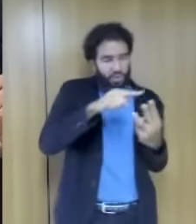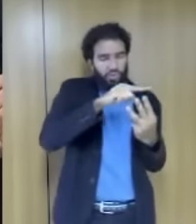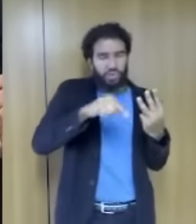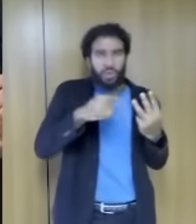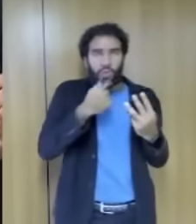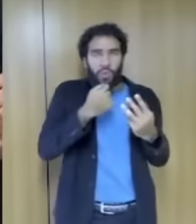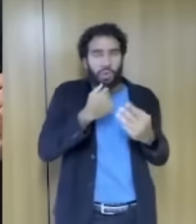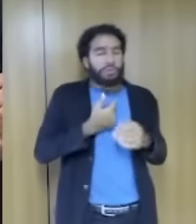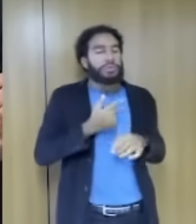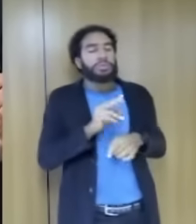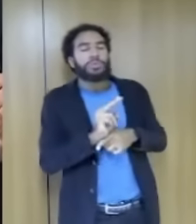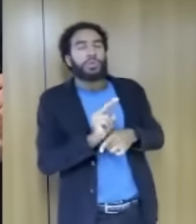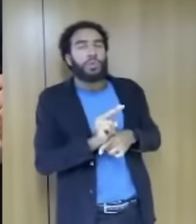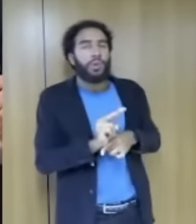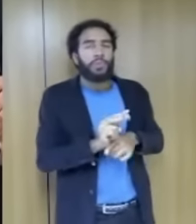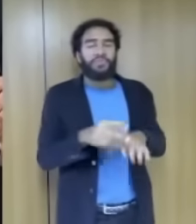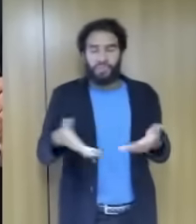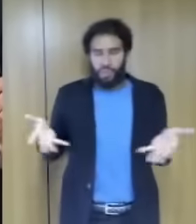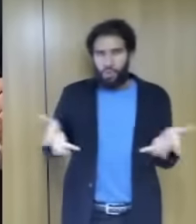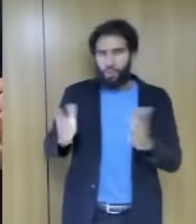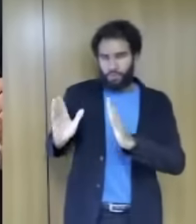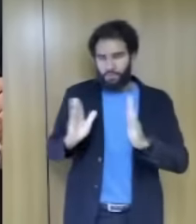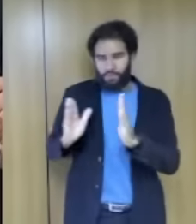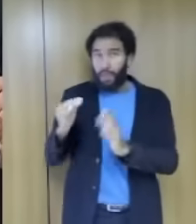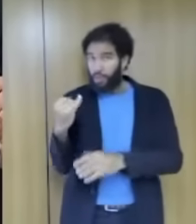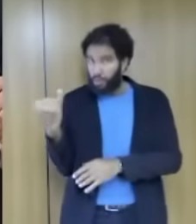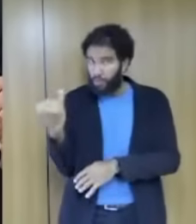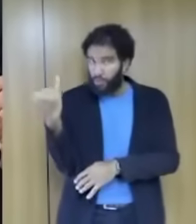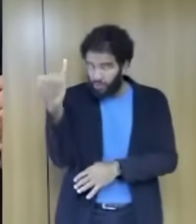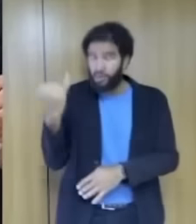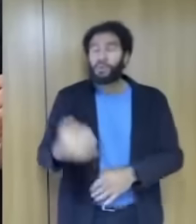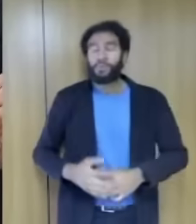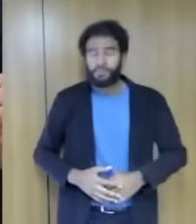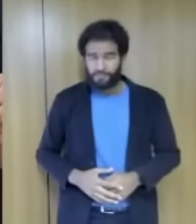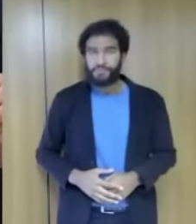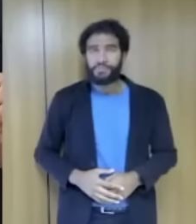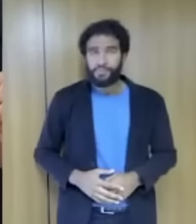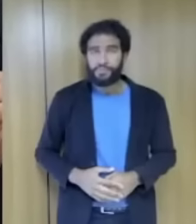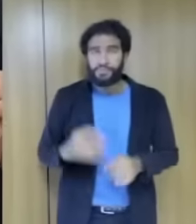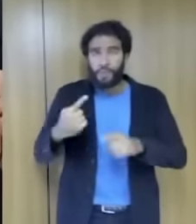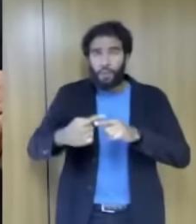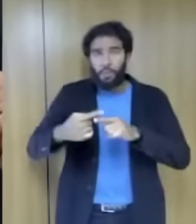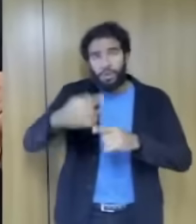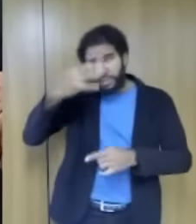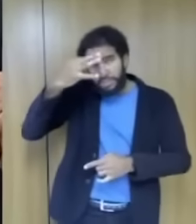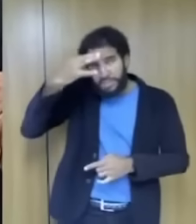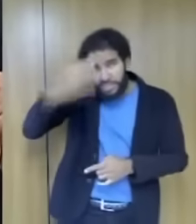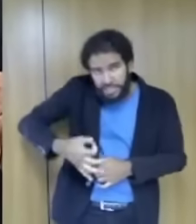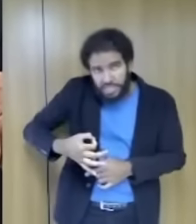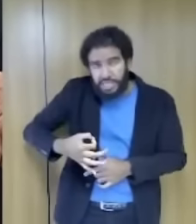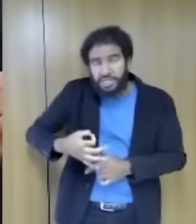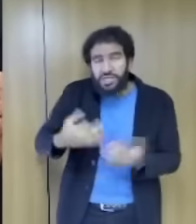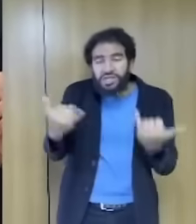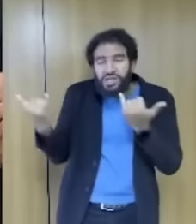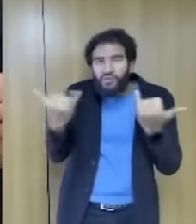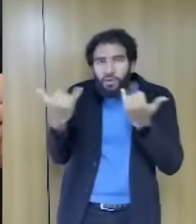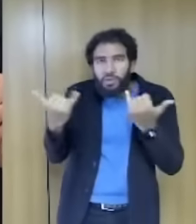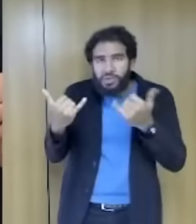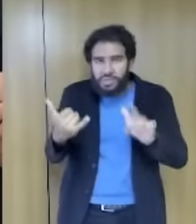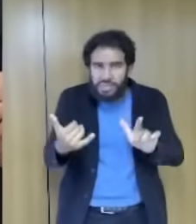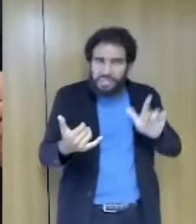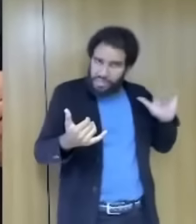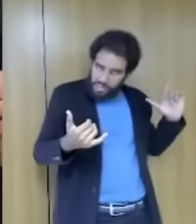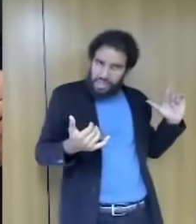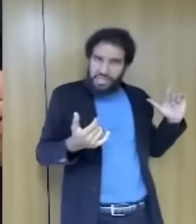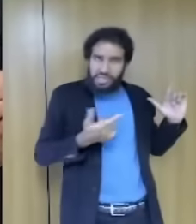nós temos hoje uma fase muito importante de confirmação de passos dados anteriormente